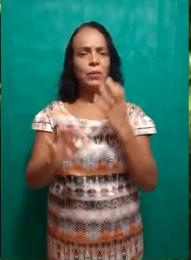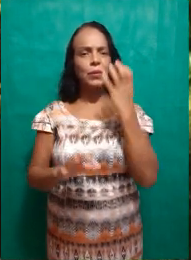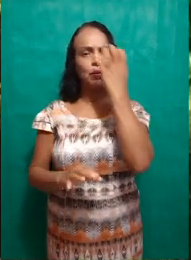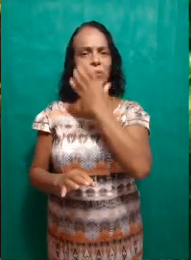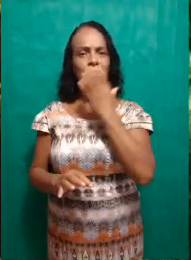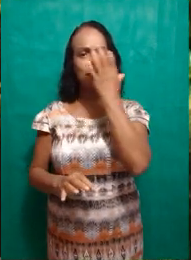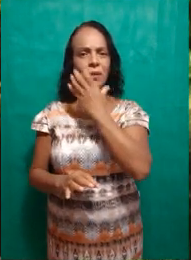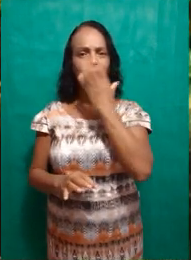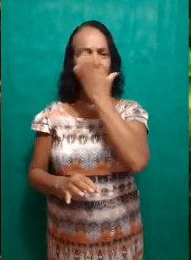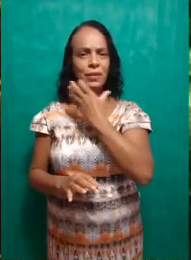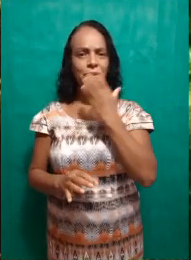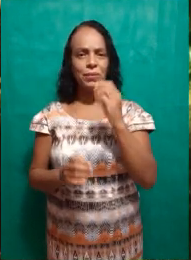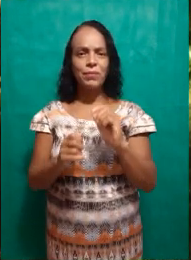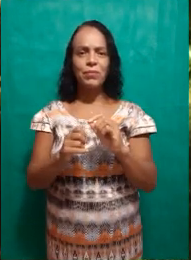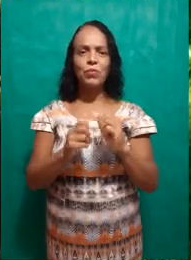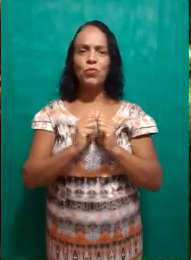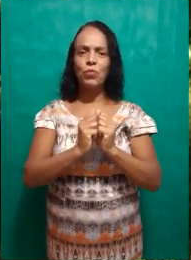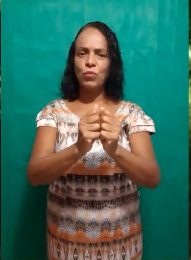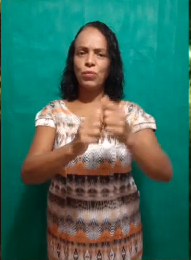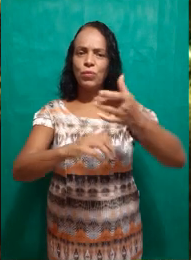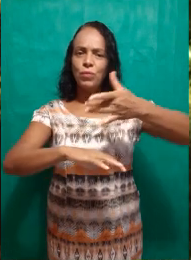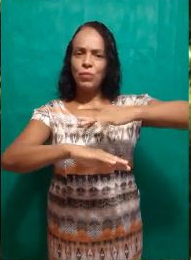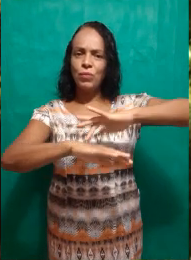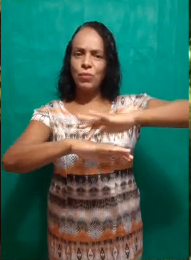cânticos e dança